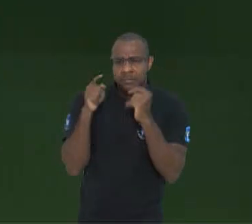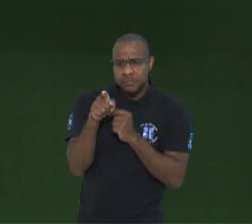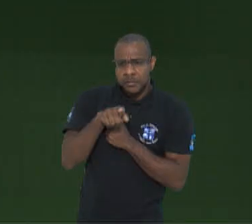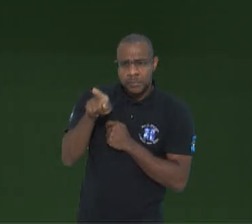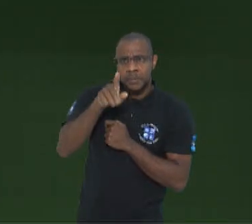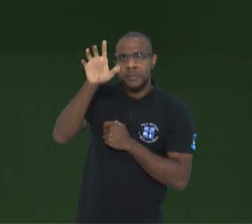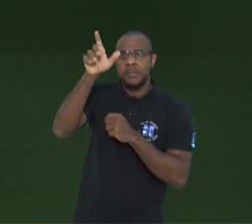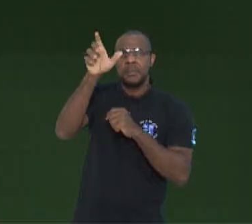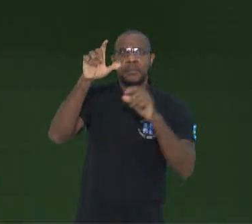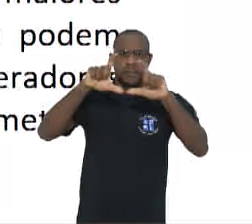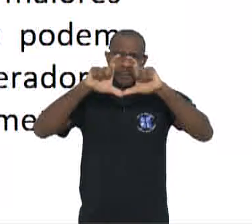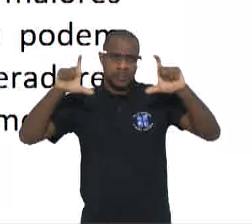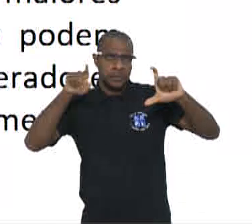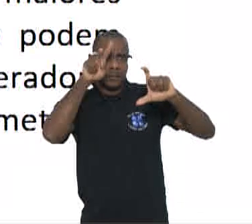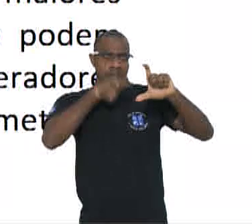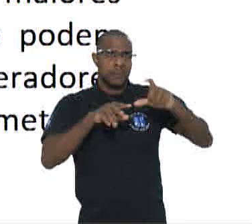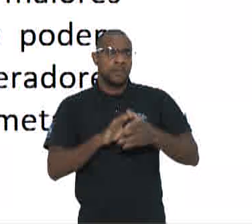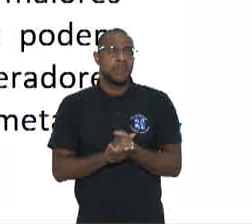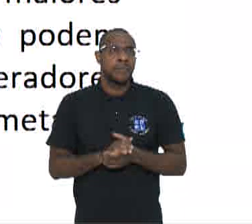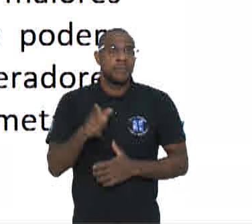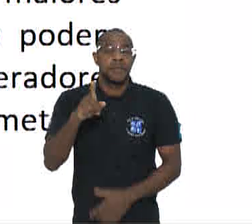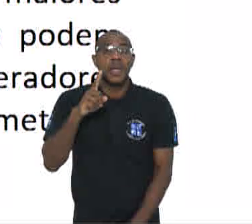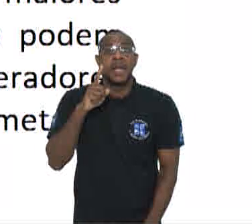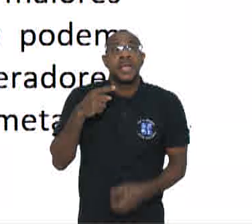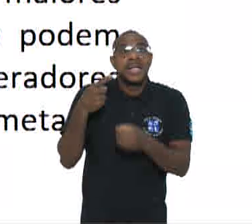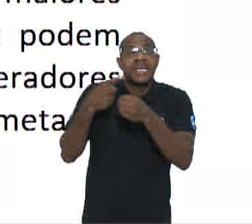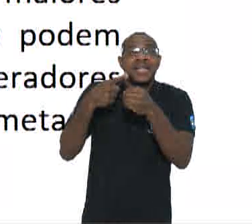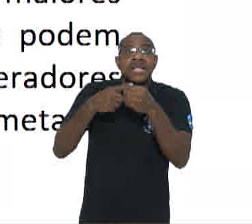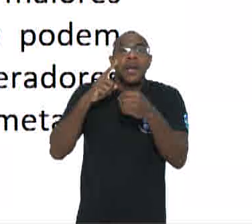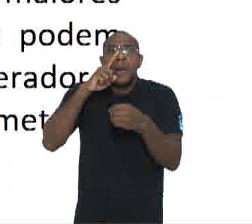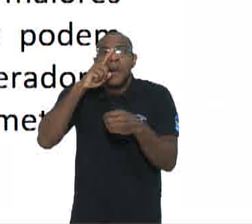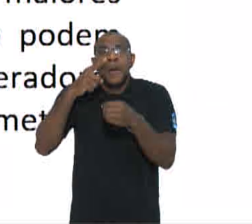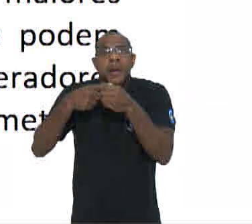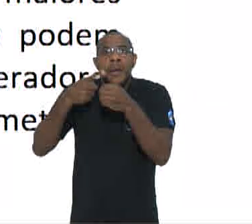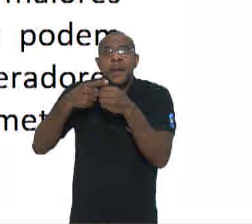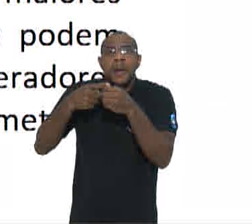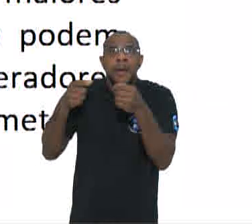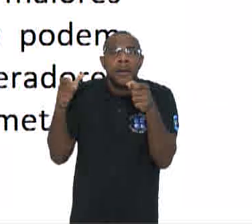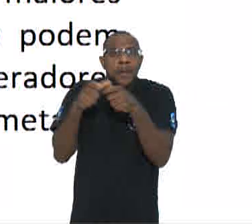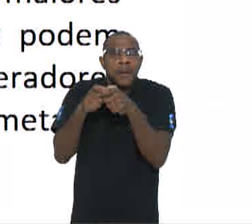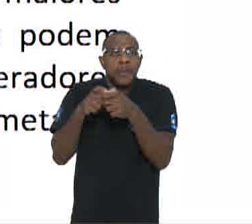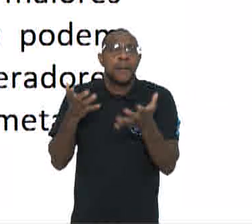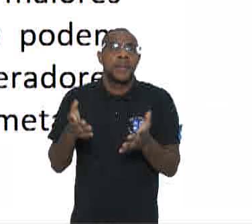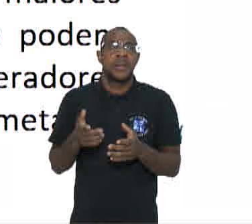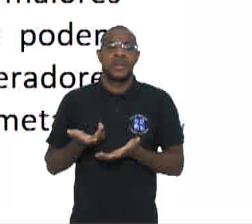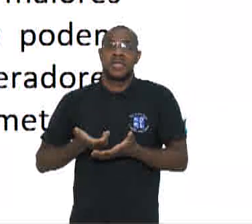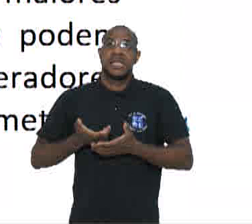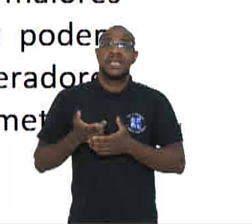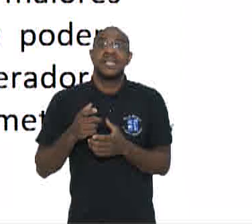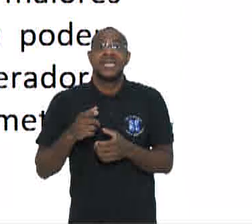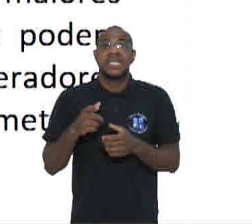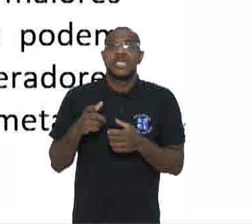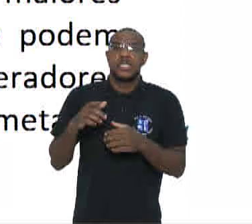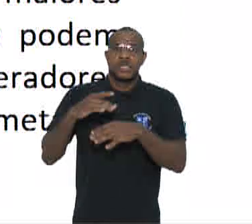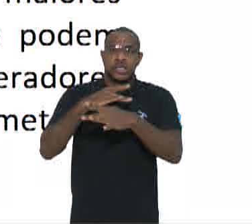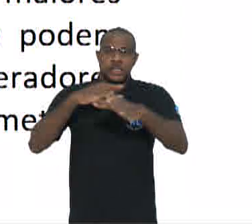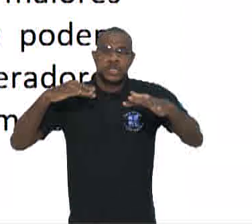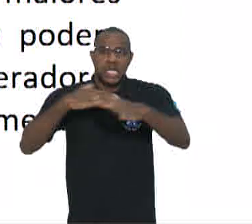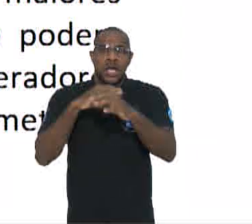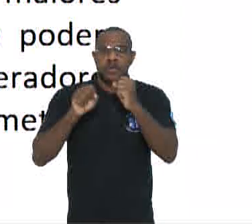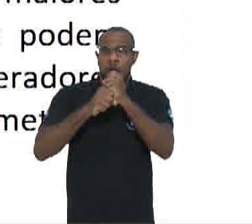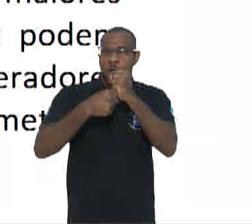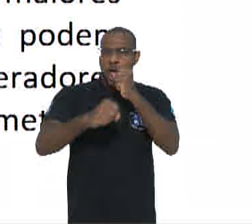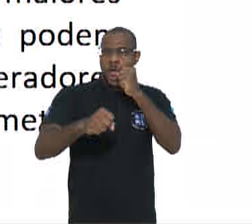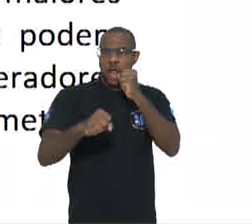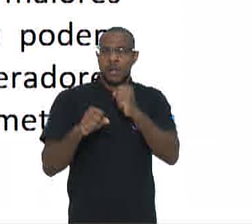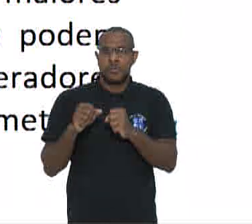nesse trecho. O risco de cidades menores. Cidades grandes tendem a atrair mais investidores. Por isso, a